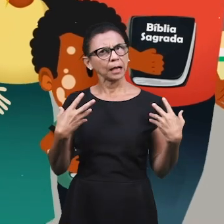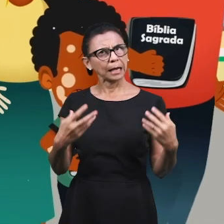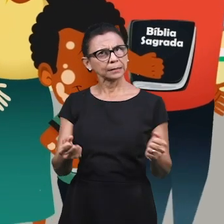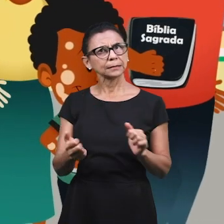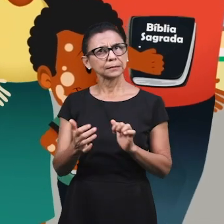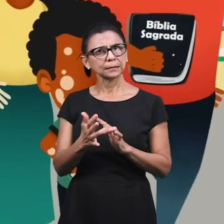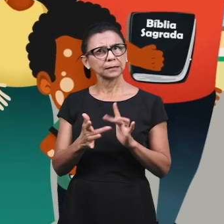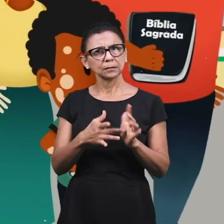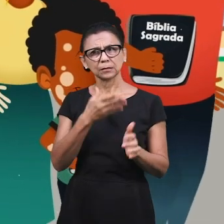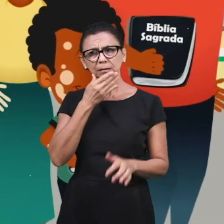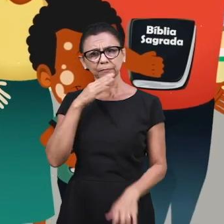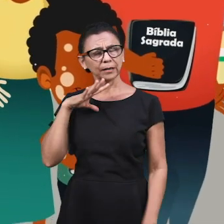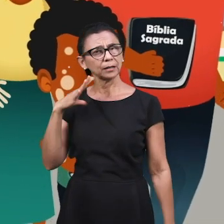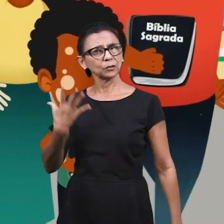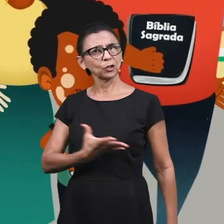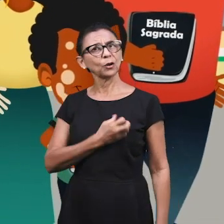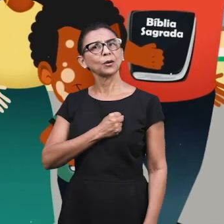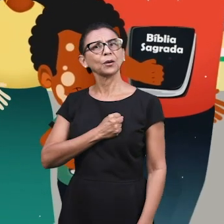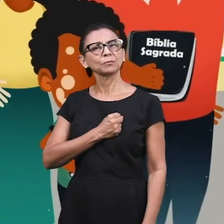Salvador,